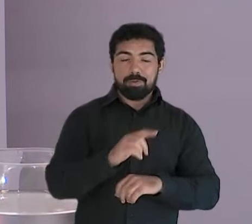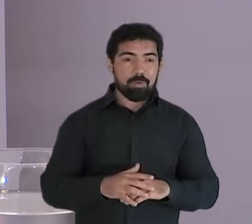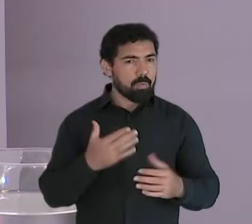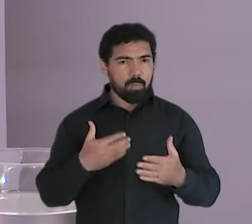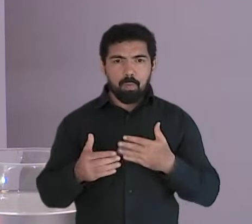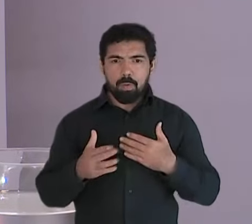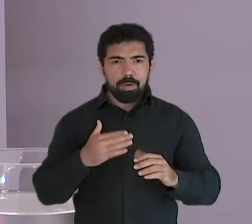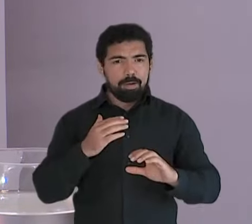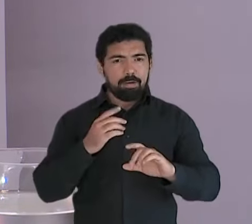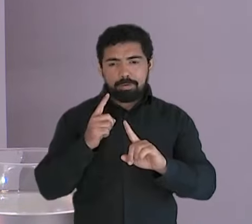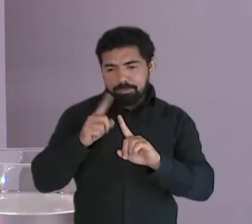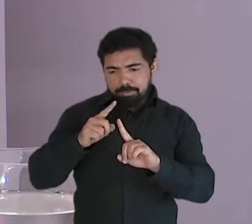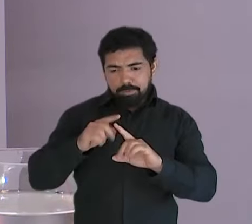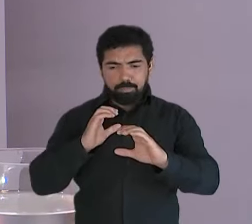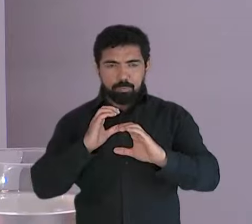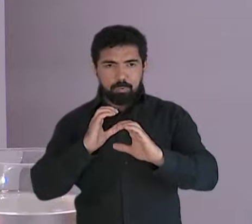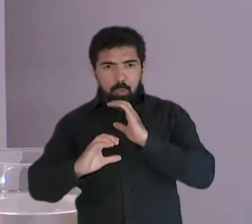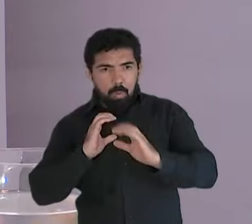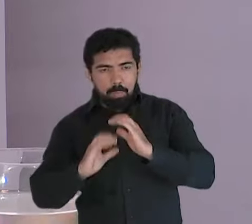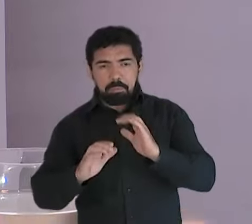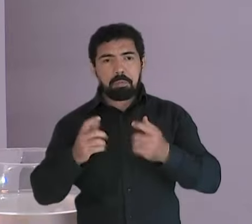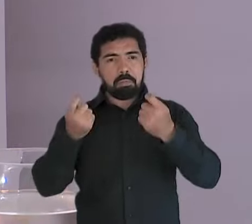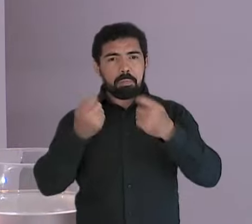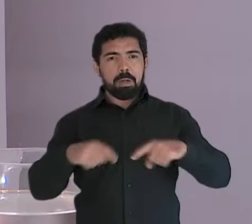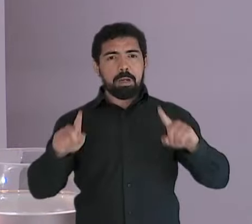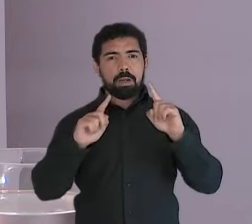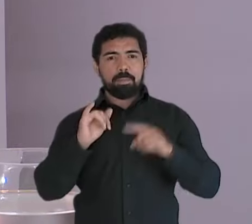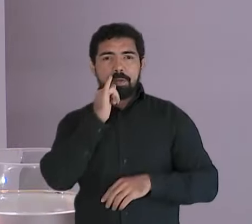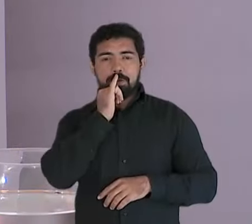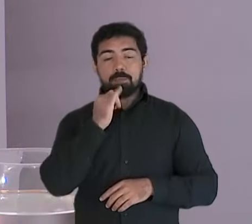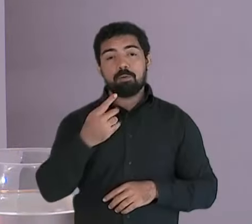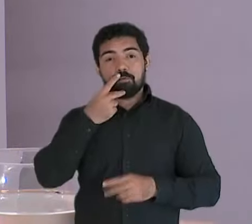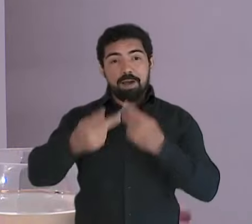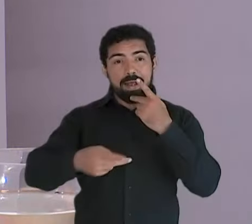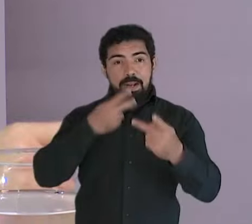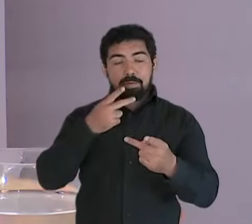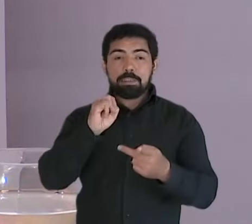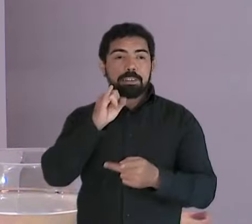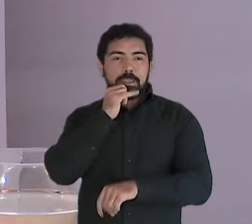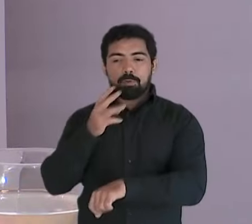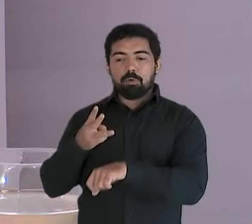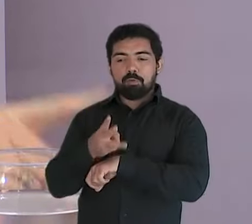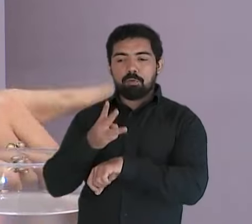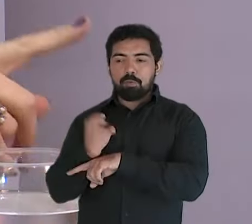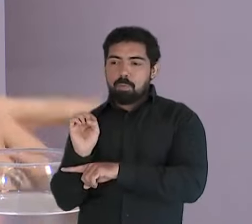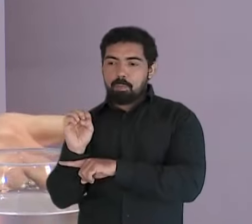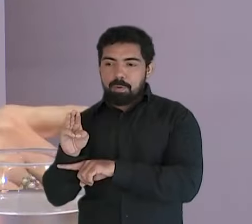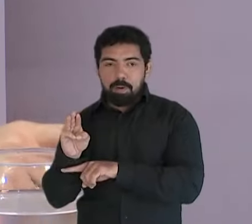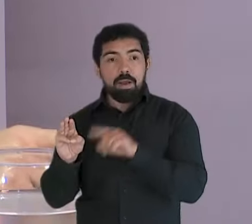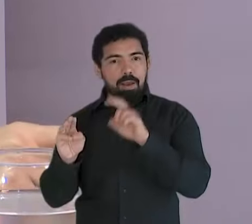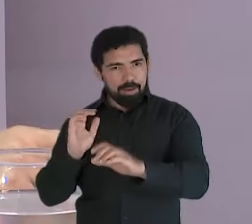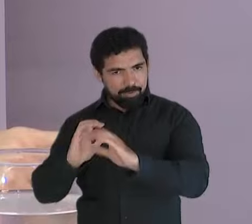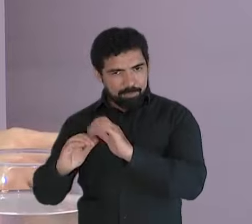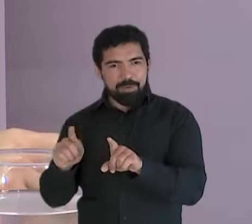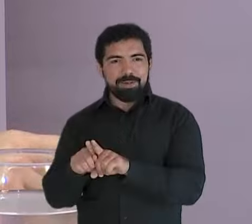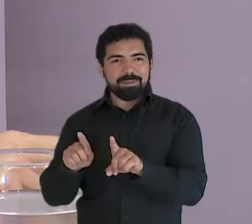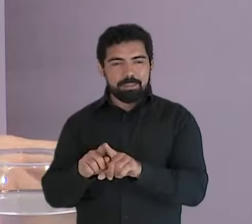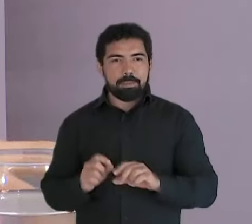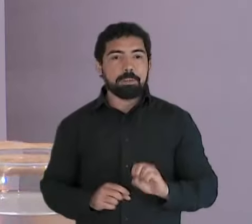comunicação que não seja por via oral. Isso. Então, se você manda um texto no WhatsApp, se você manda uma figurinha no WhatsApp, isso é comunicação